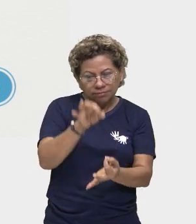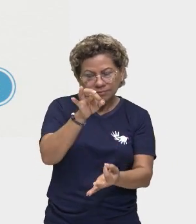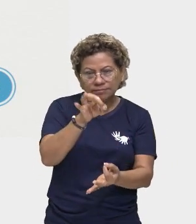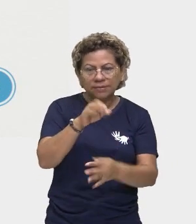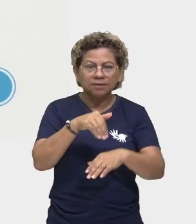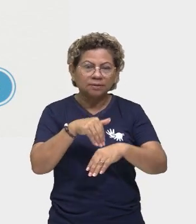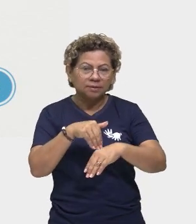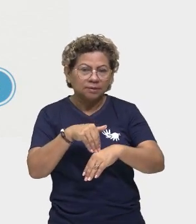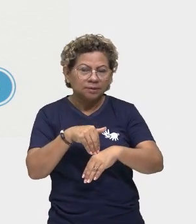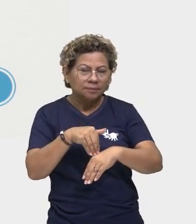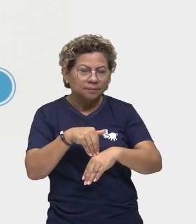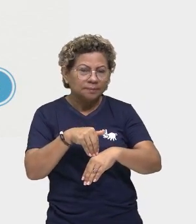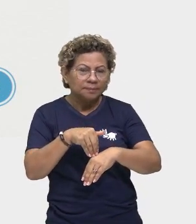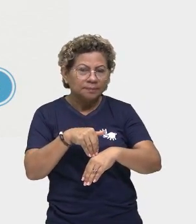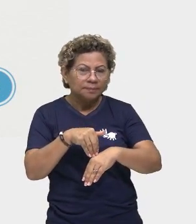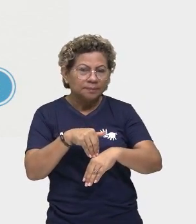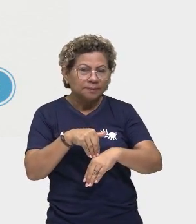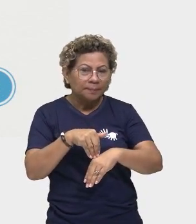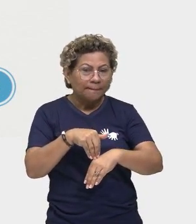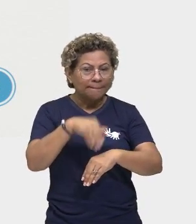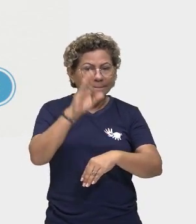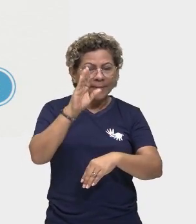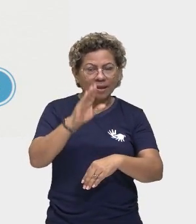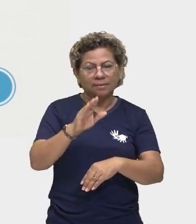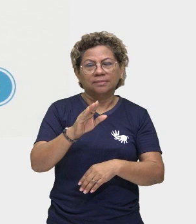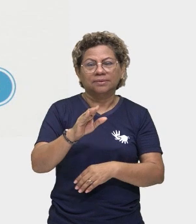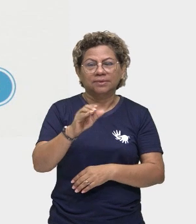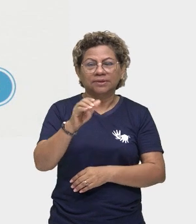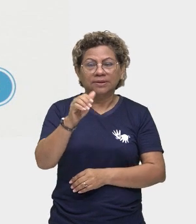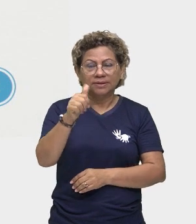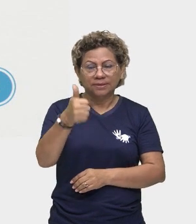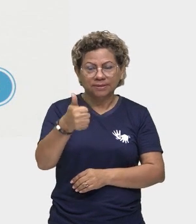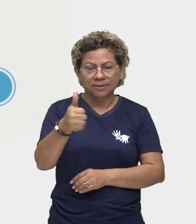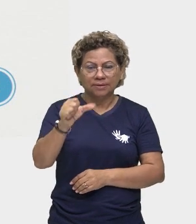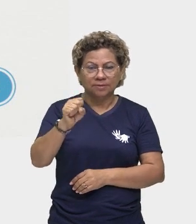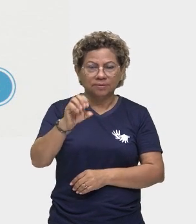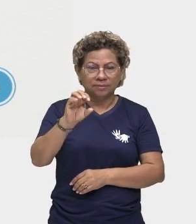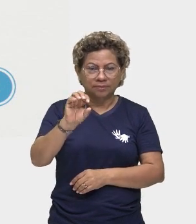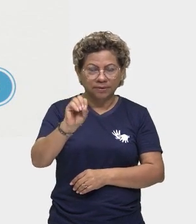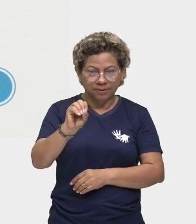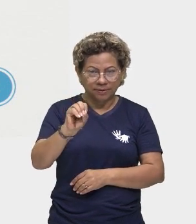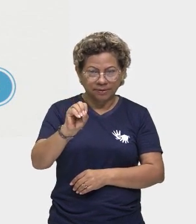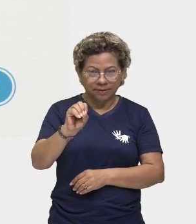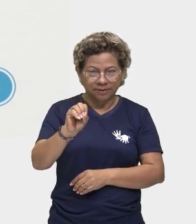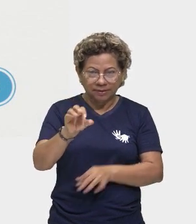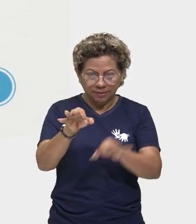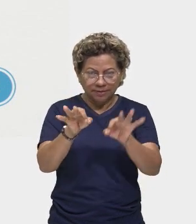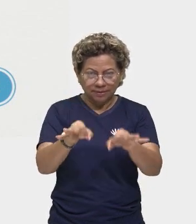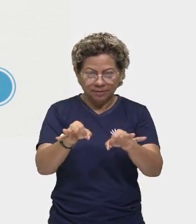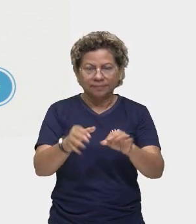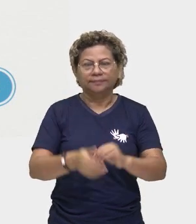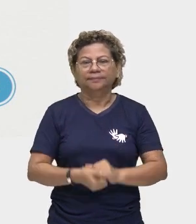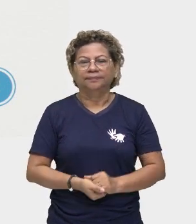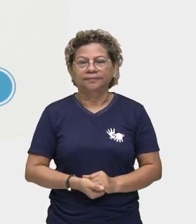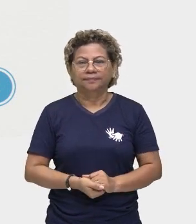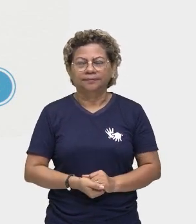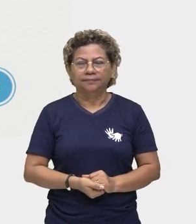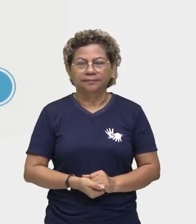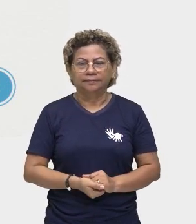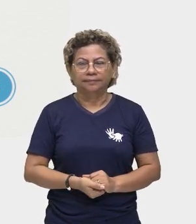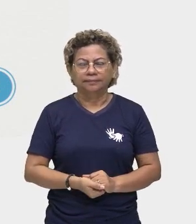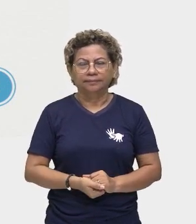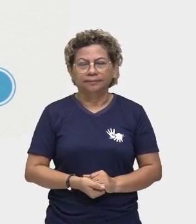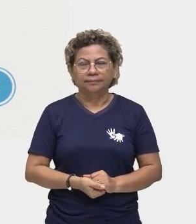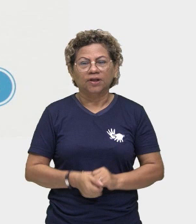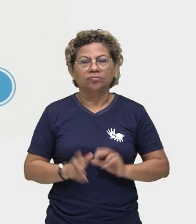o polígono como côncavo ou não convexo, certo? Outra coisa, o segmento,